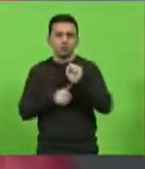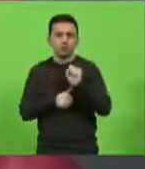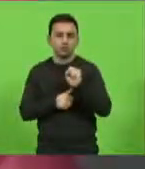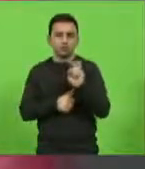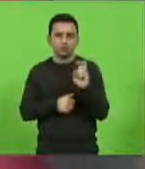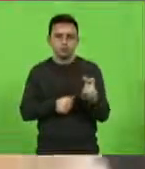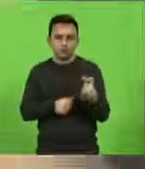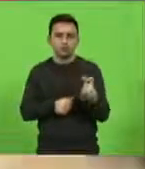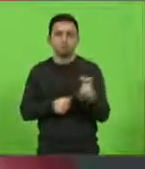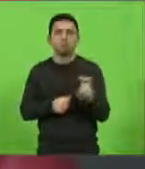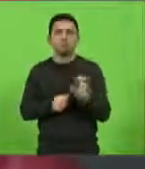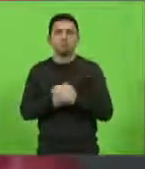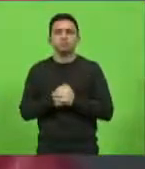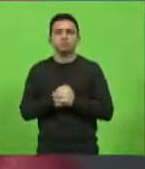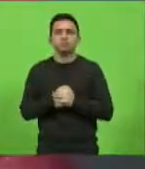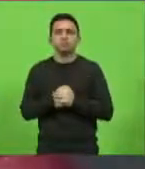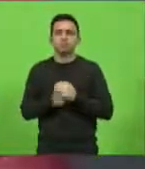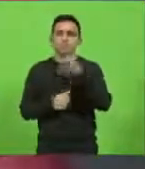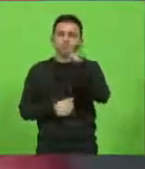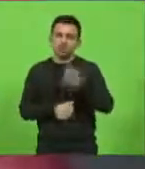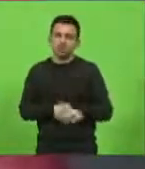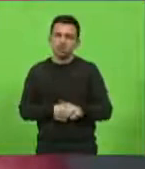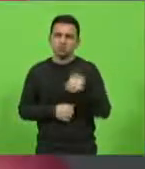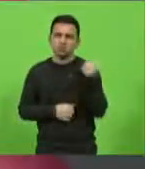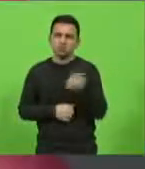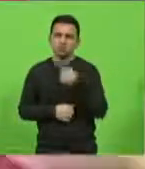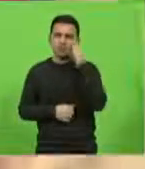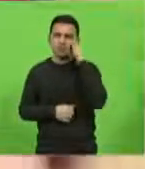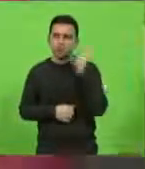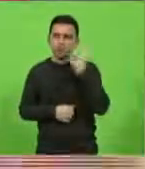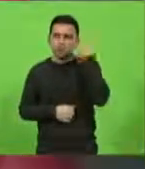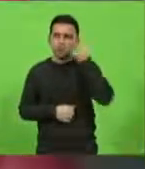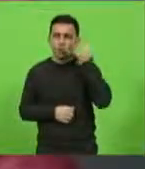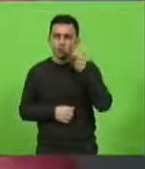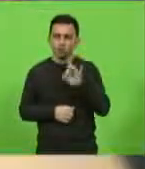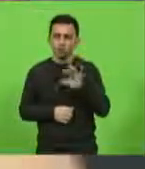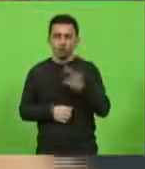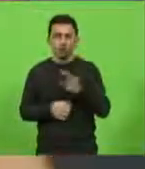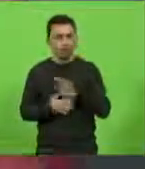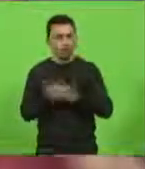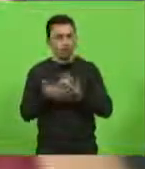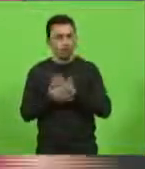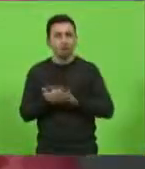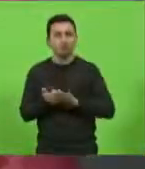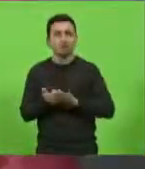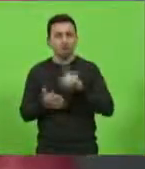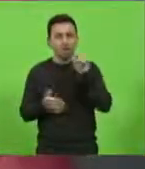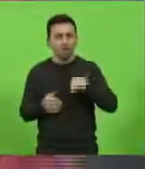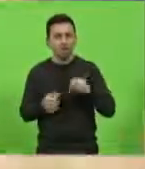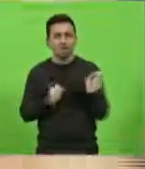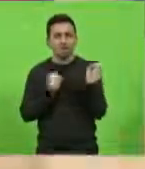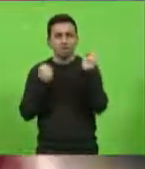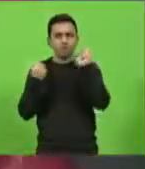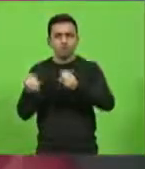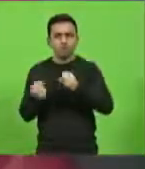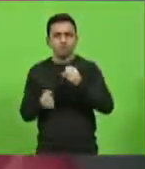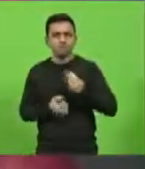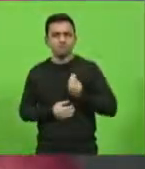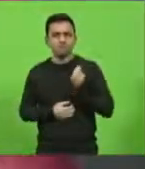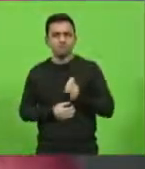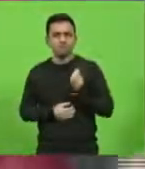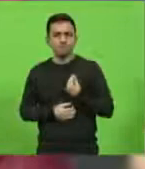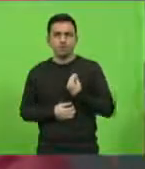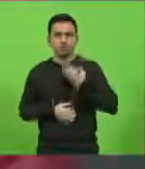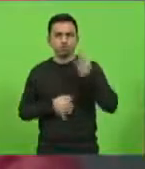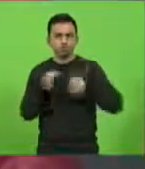o direito como sabemos não é uma pura teoria mas uma força Viva Por isso a justiça sustenta em uma das mãos a balança